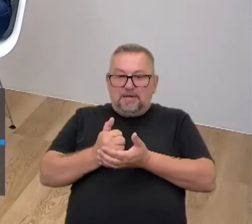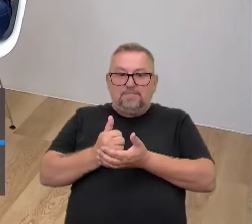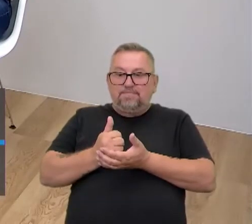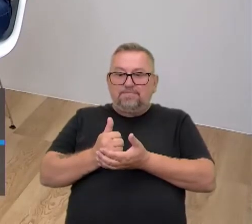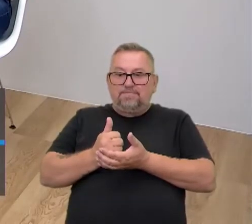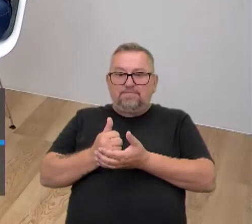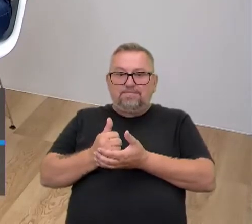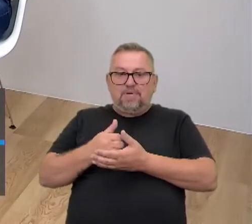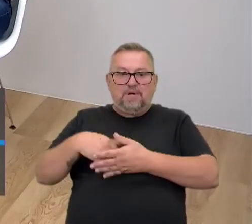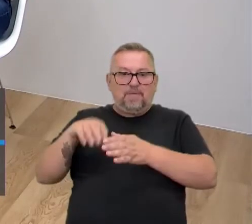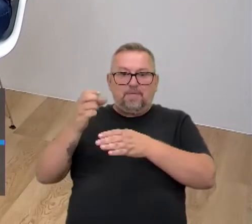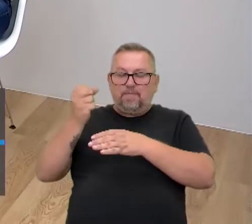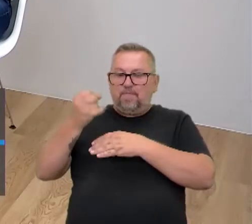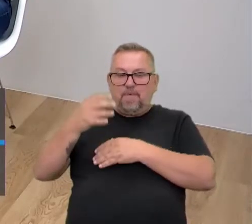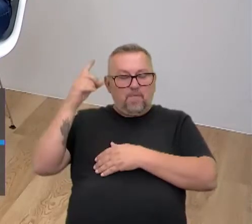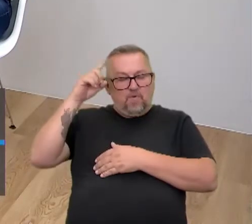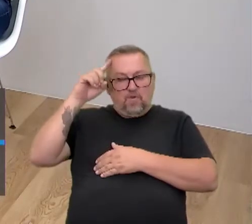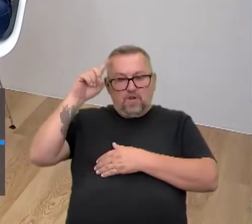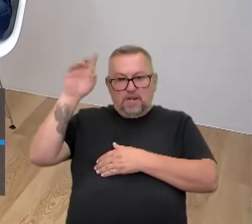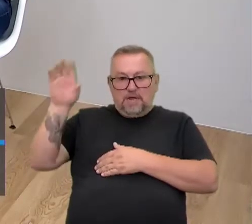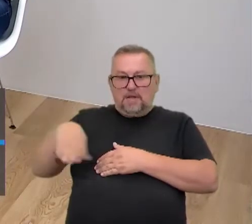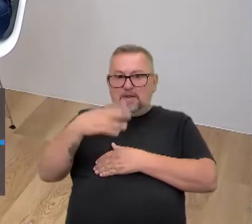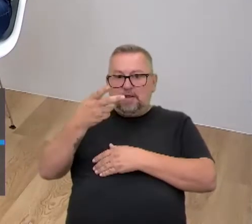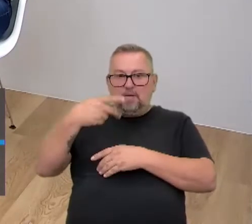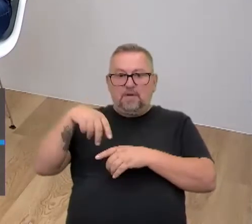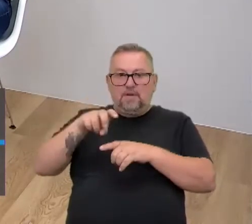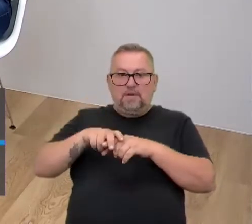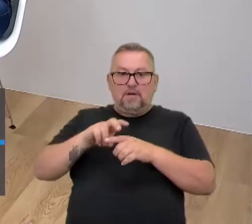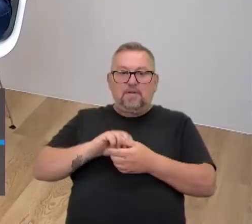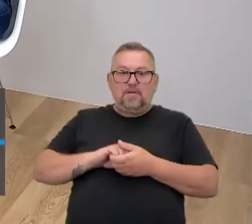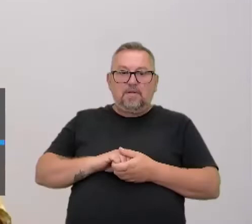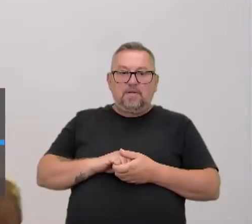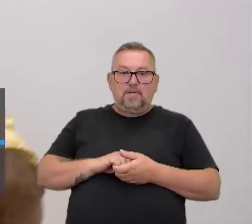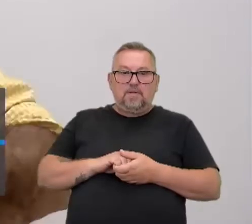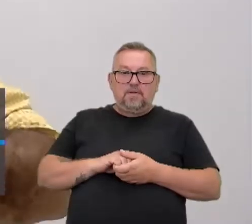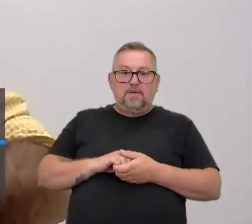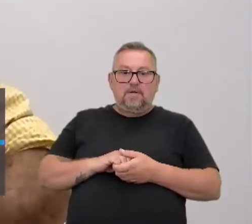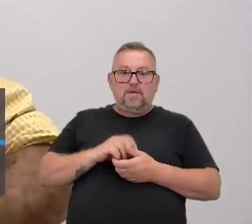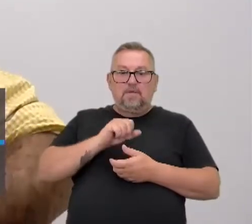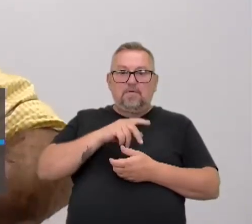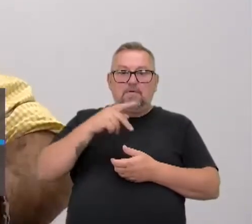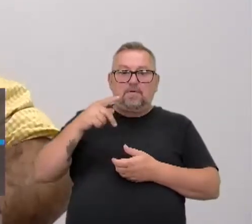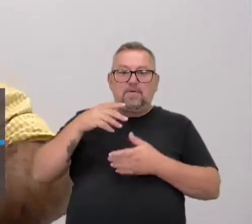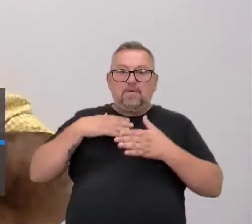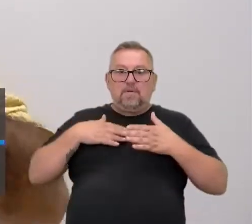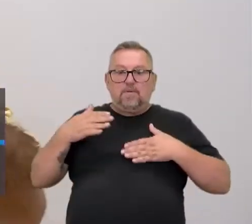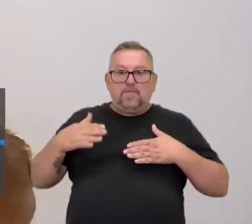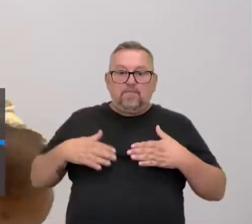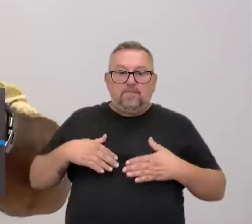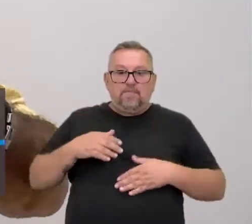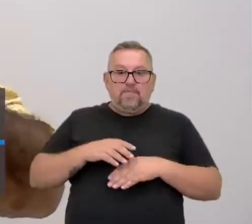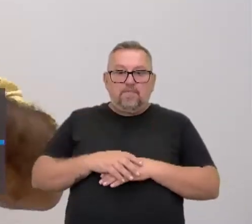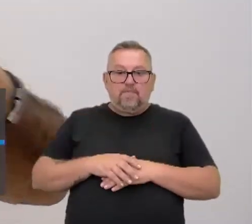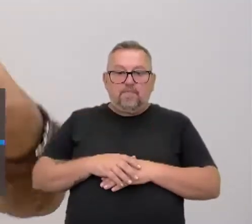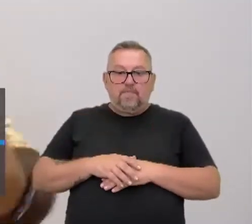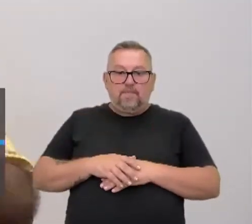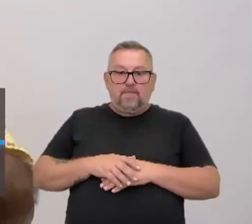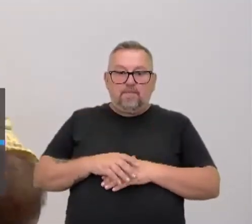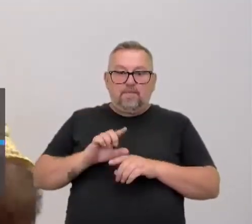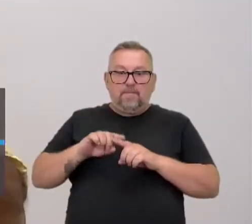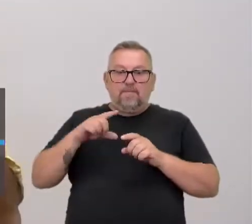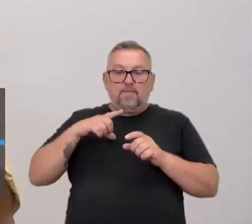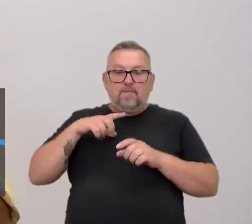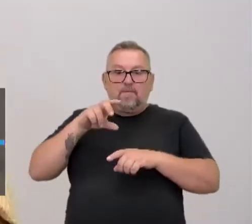deixar, e passa lá o dia inteiro sentado, com aplicativos, e o corpo, né? Inclusive com posturas